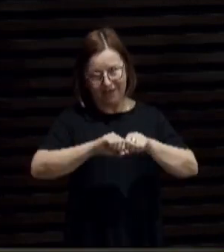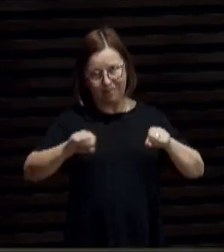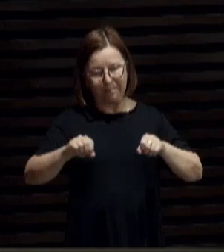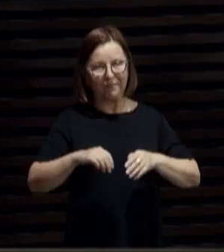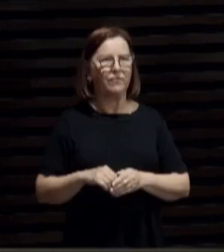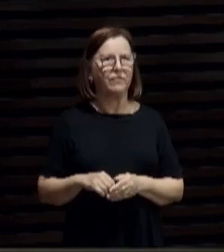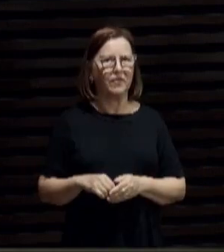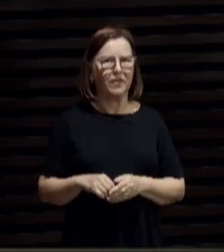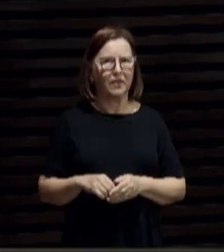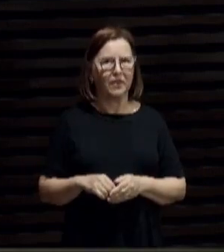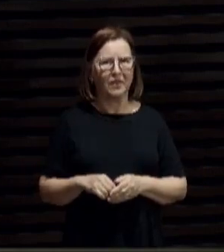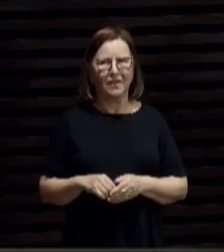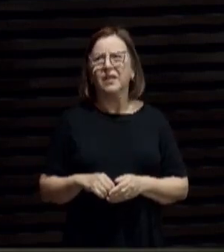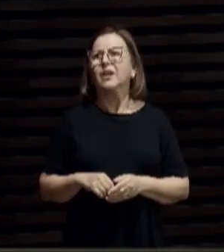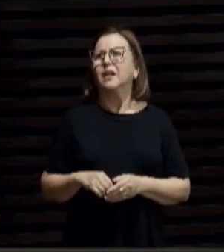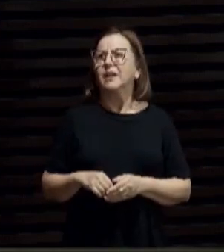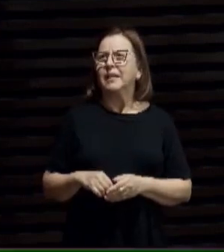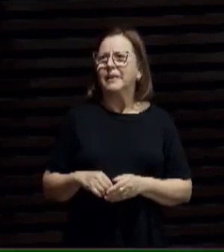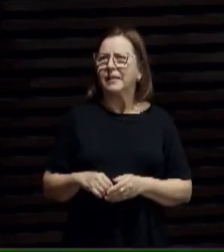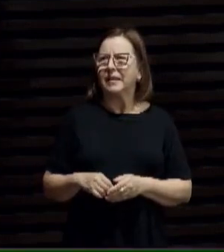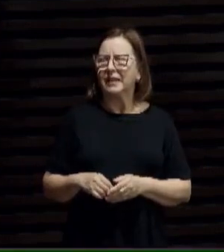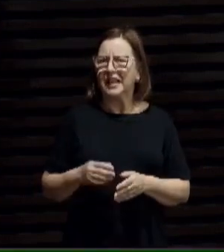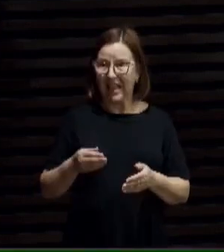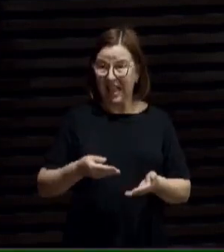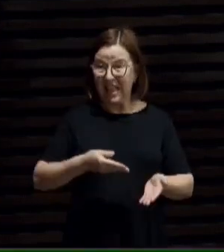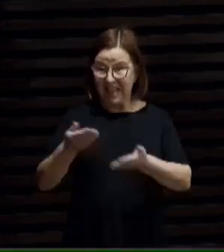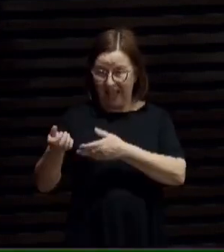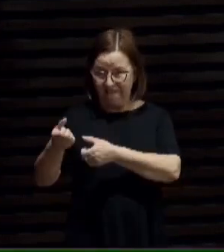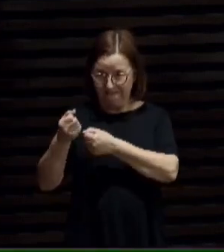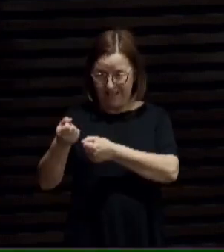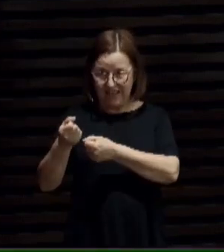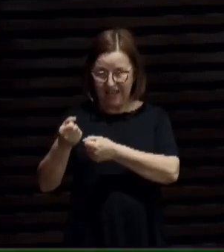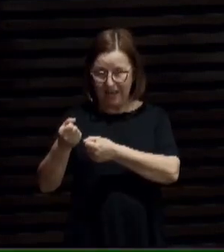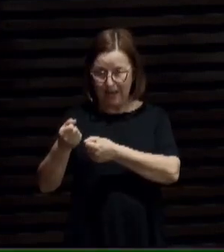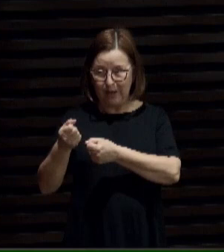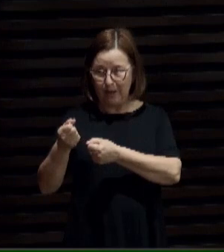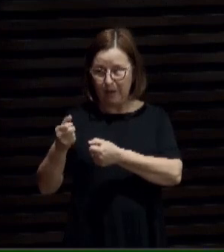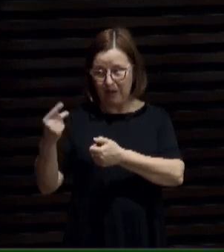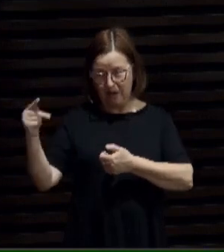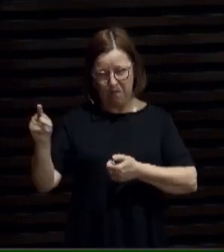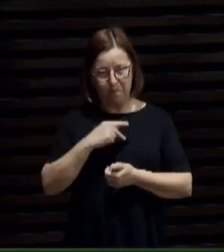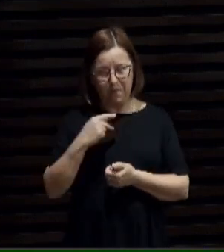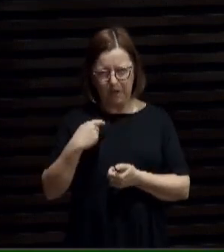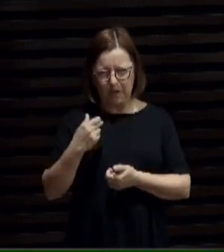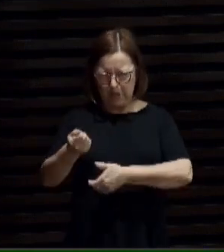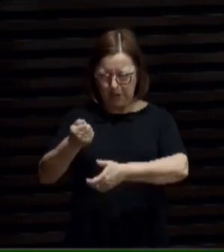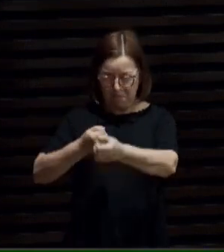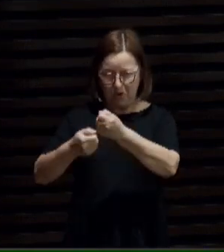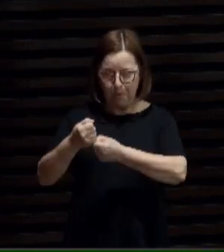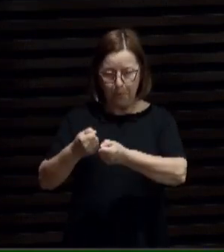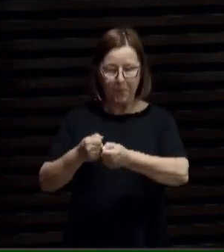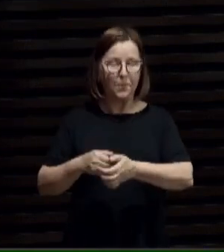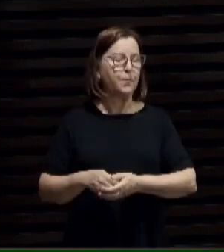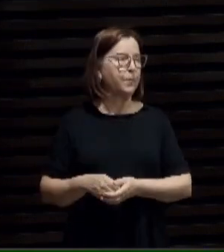E ele disse: doutor, dá a vara para o pastor e puxa na mão, e eu vou manobrar aqui.